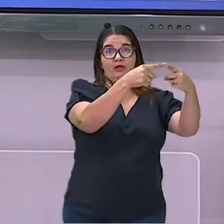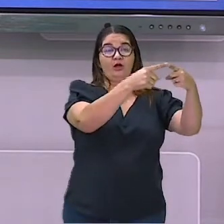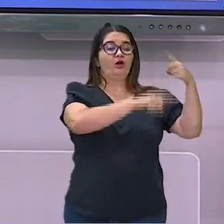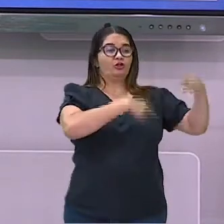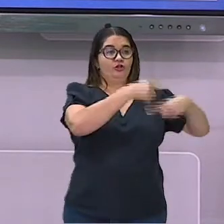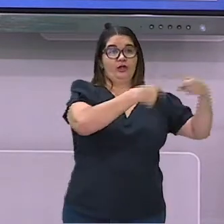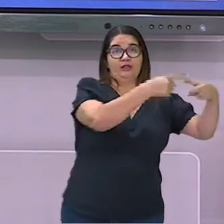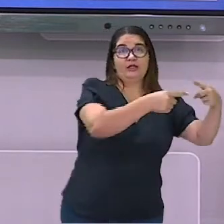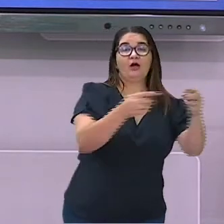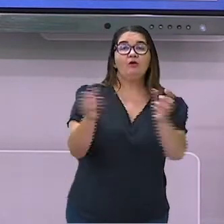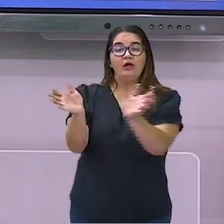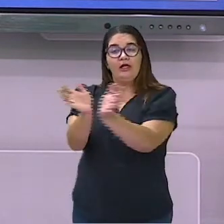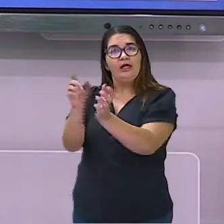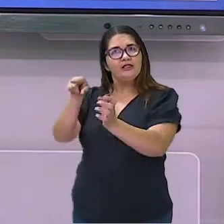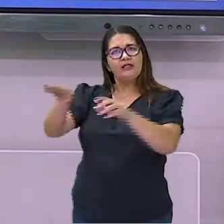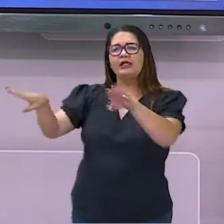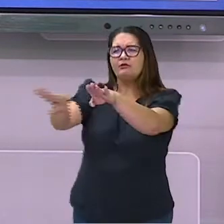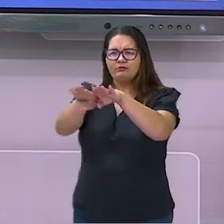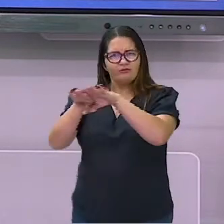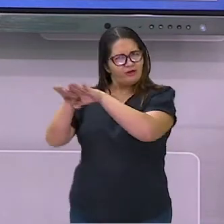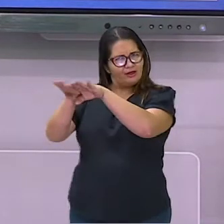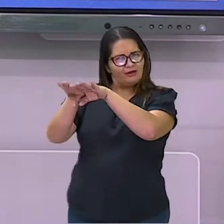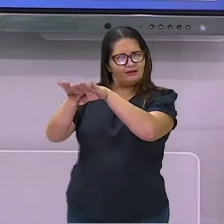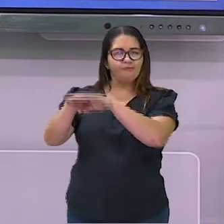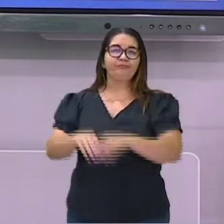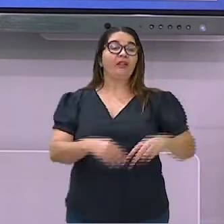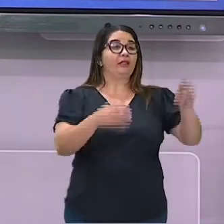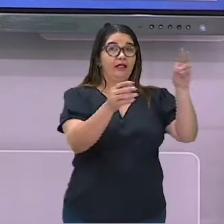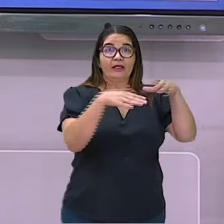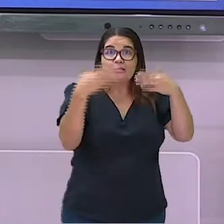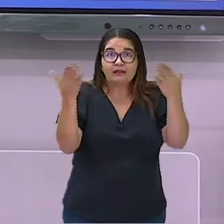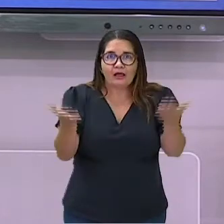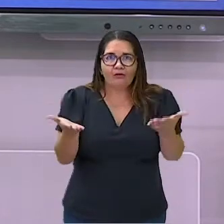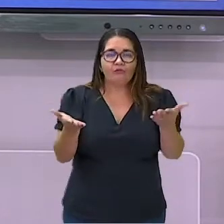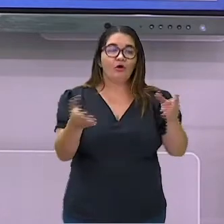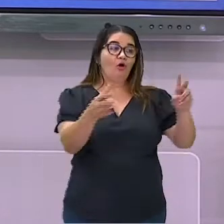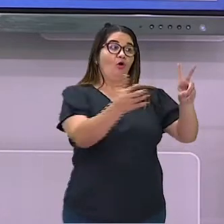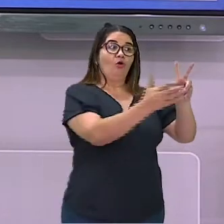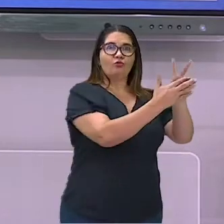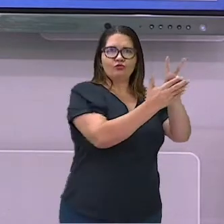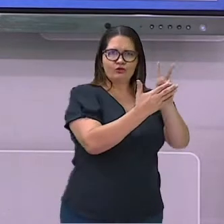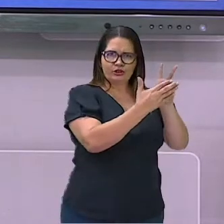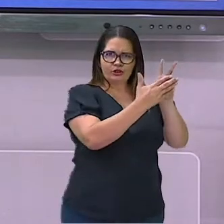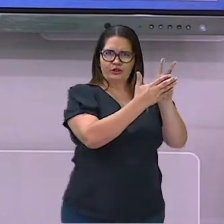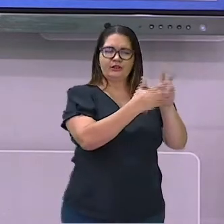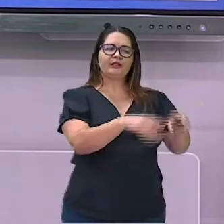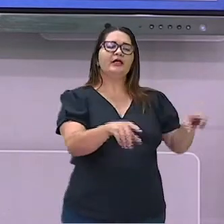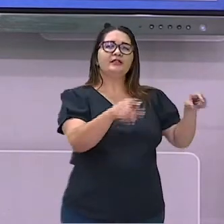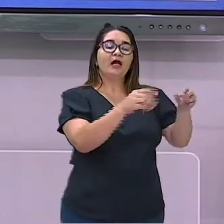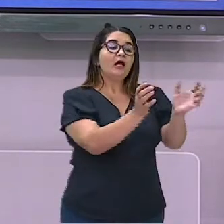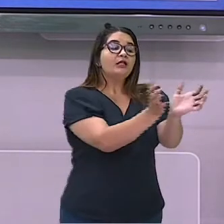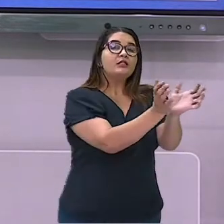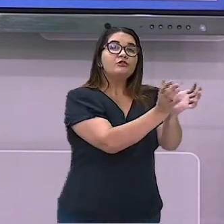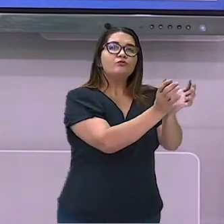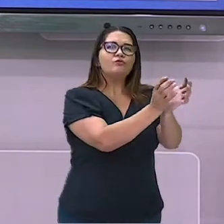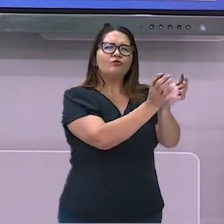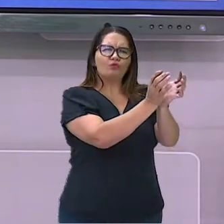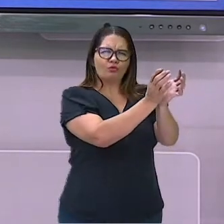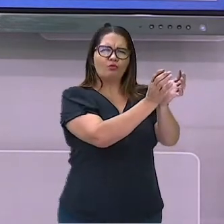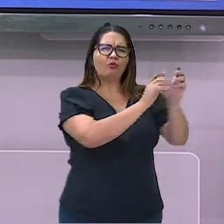sociedade igualitária. As sociedades hierárquicas são a